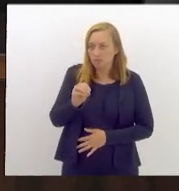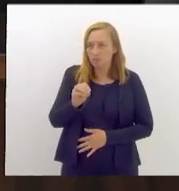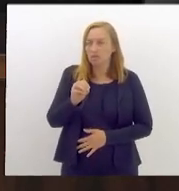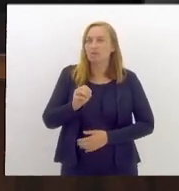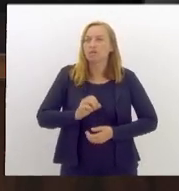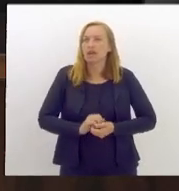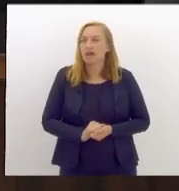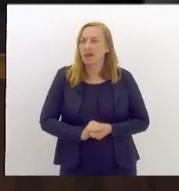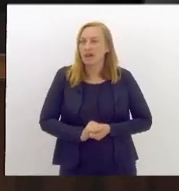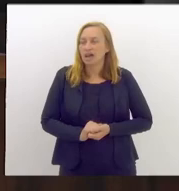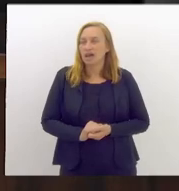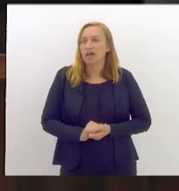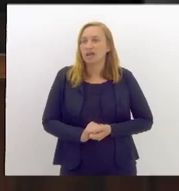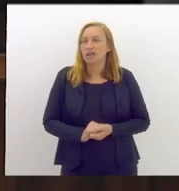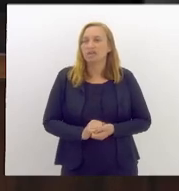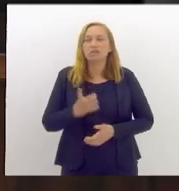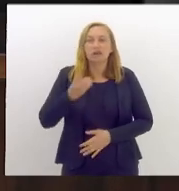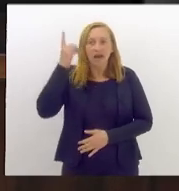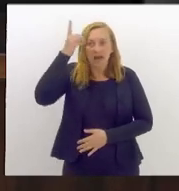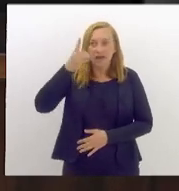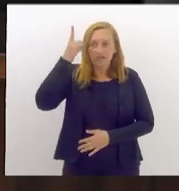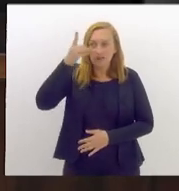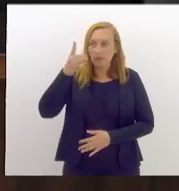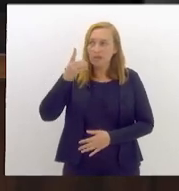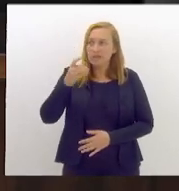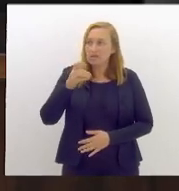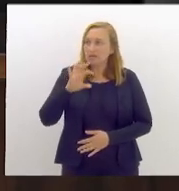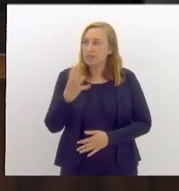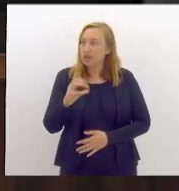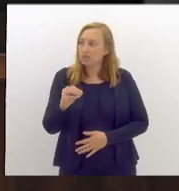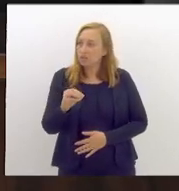dado Pedro Ricardo Deputado Chico Machado